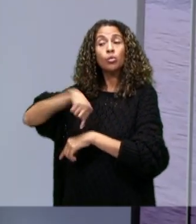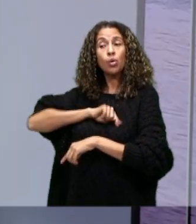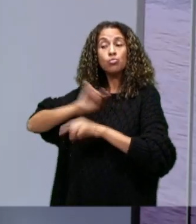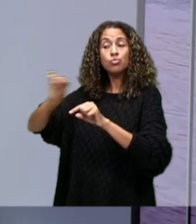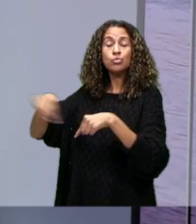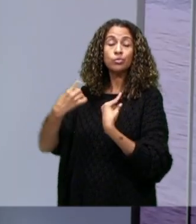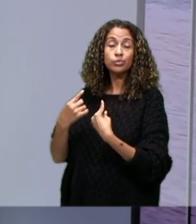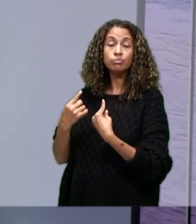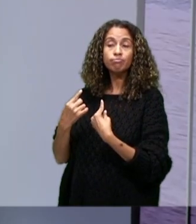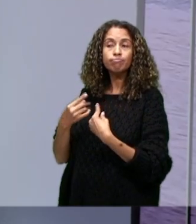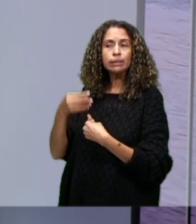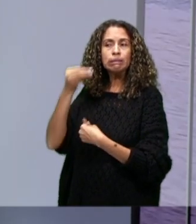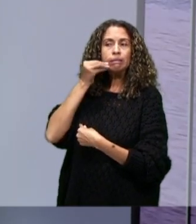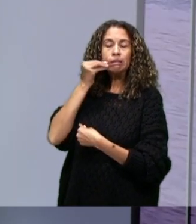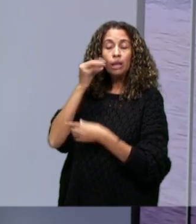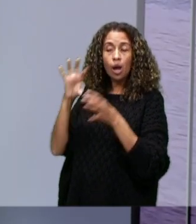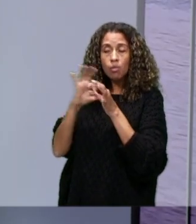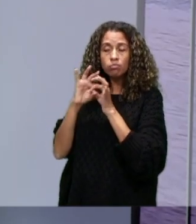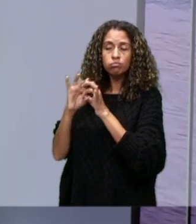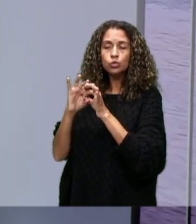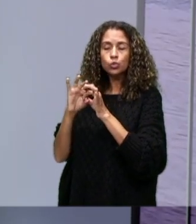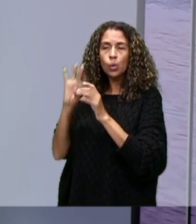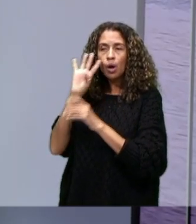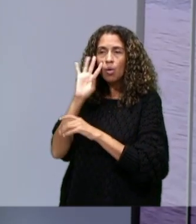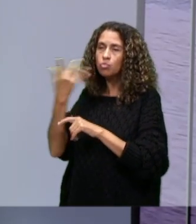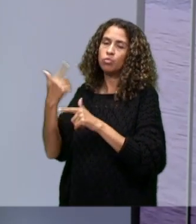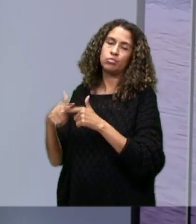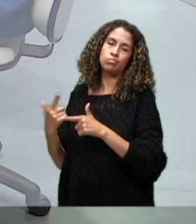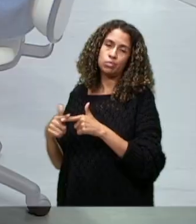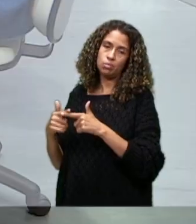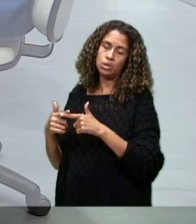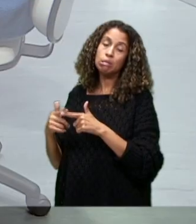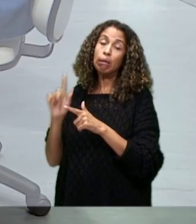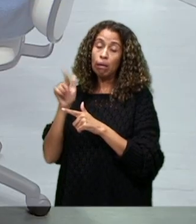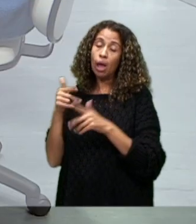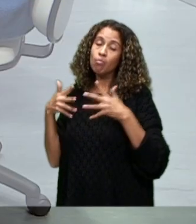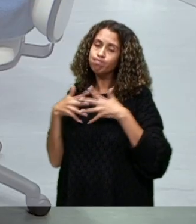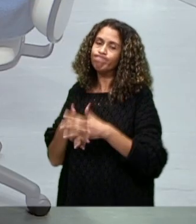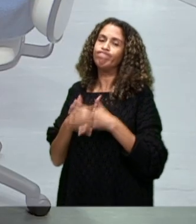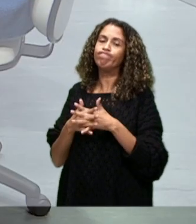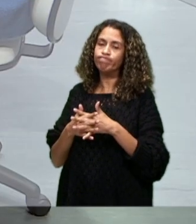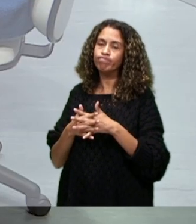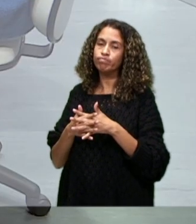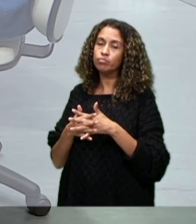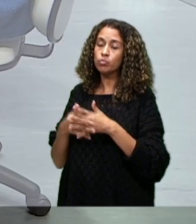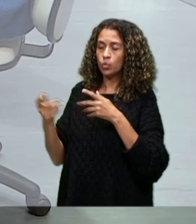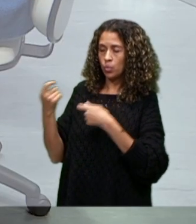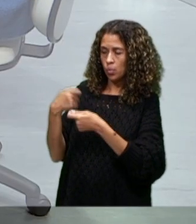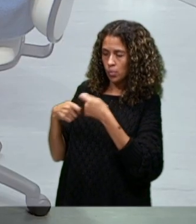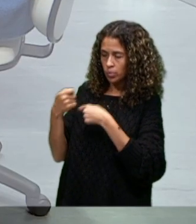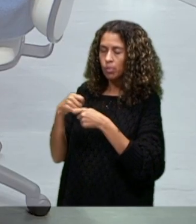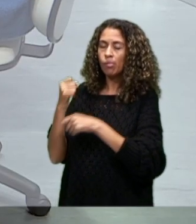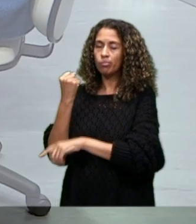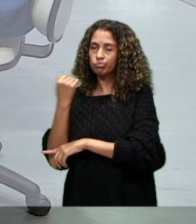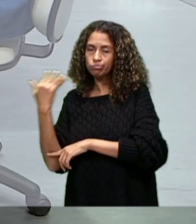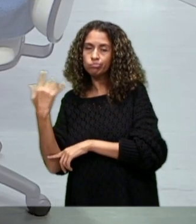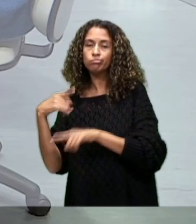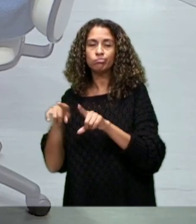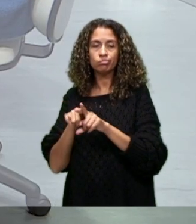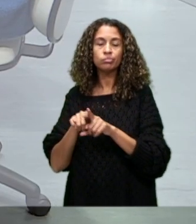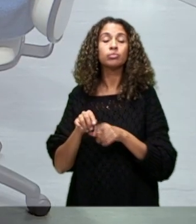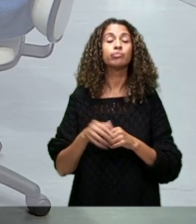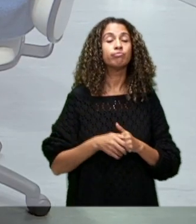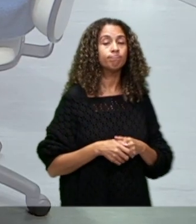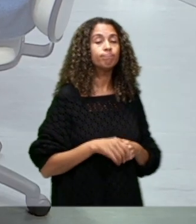soluções conjuntas, né? Da complexidade que é esse ambiente, essa economia e as questões sociais que se envolvem.